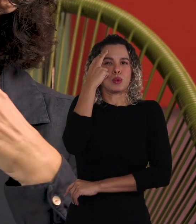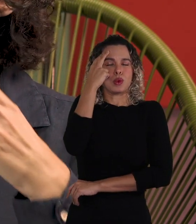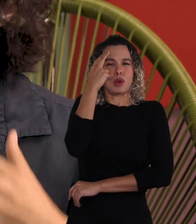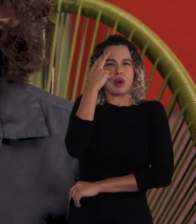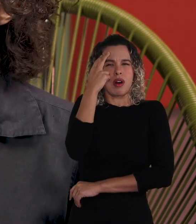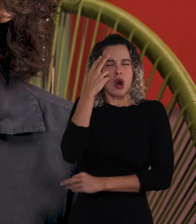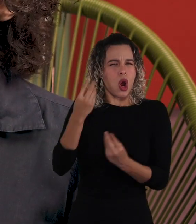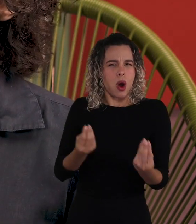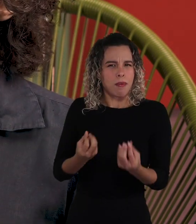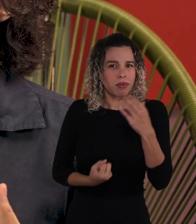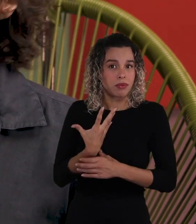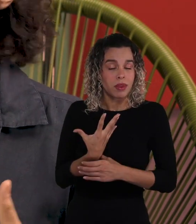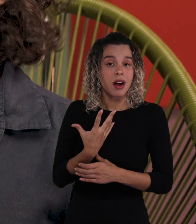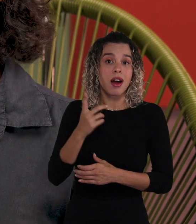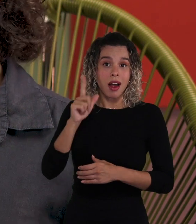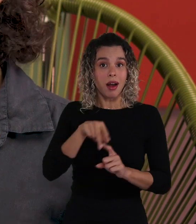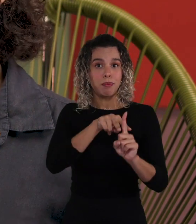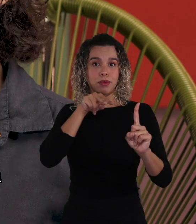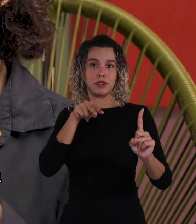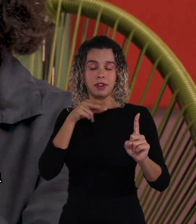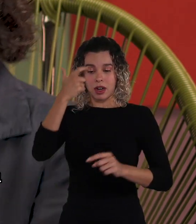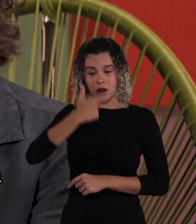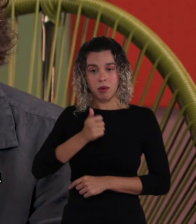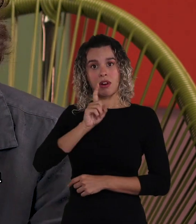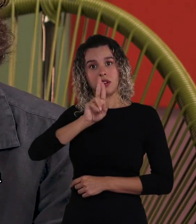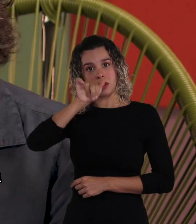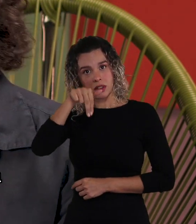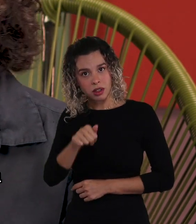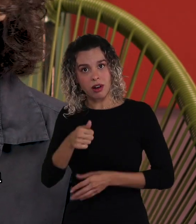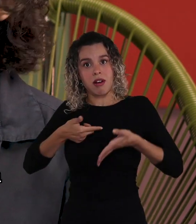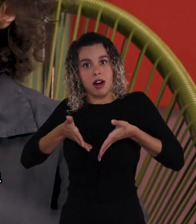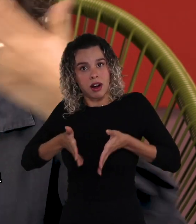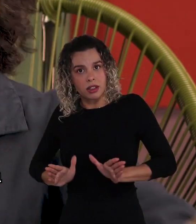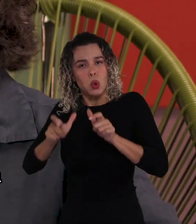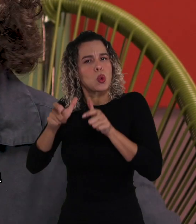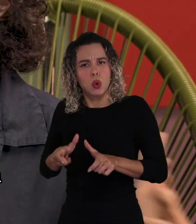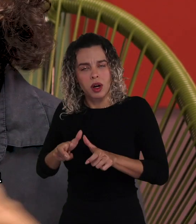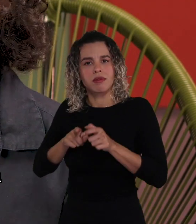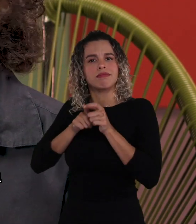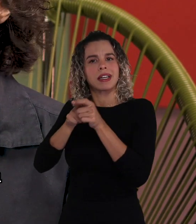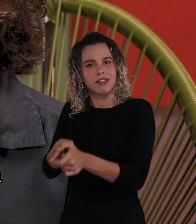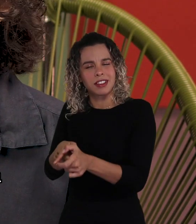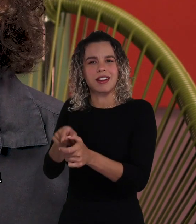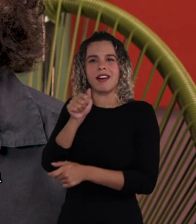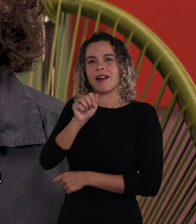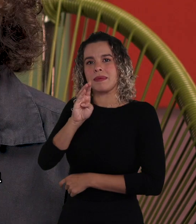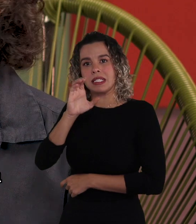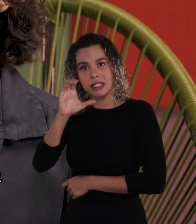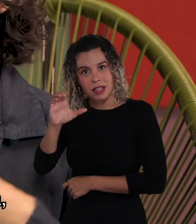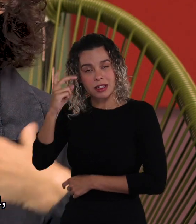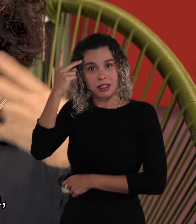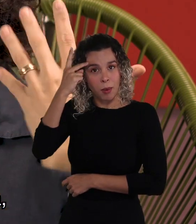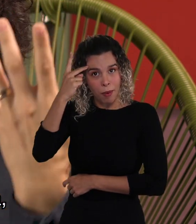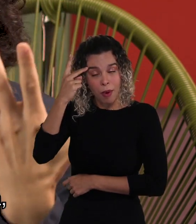como colocados em determinado lugar. Eu, Adriana, né, que nasci na periferia do Grande ABC, por